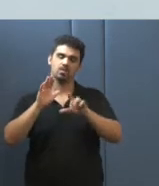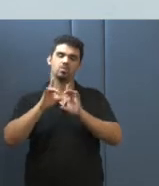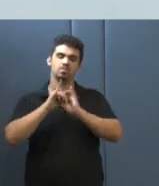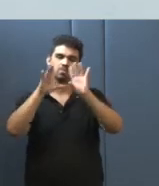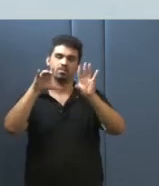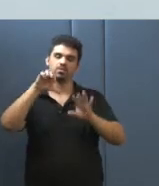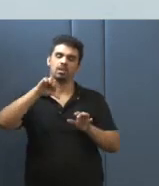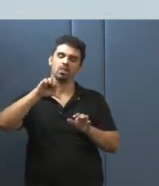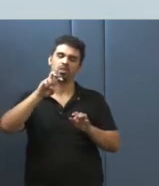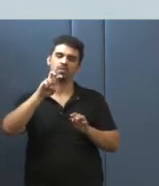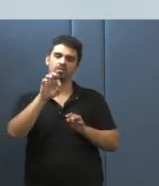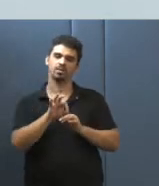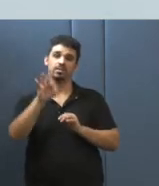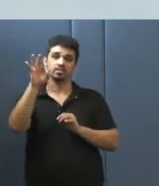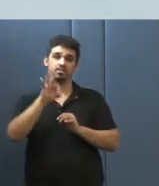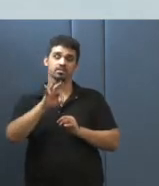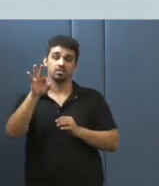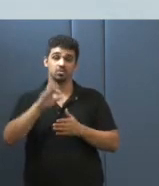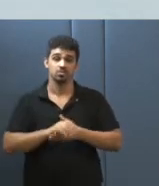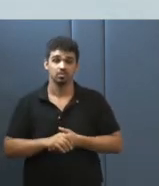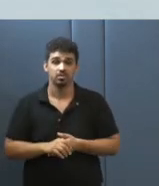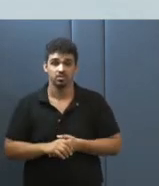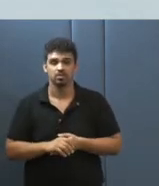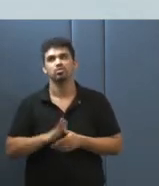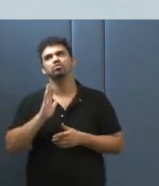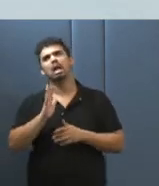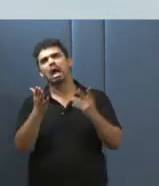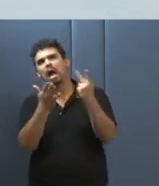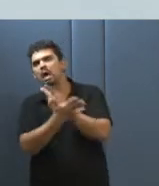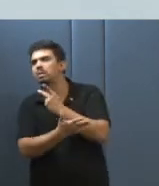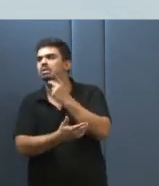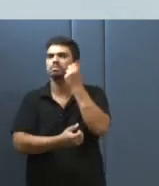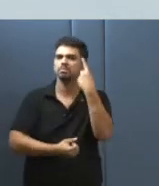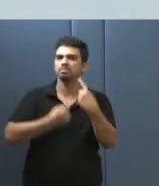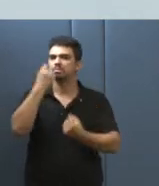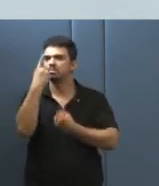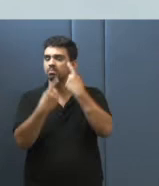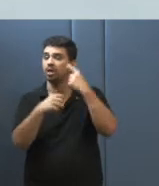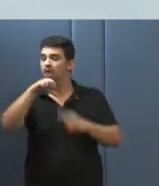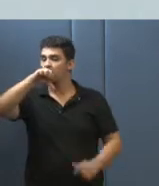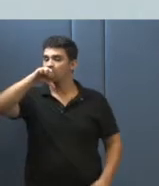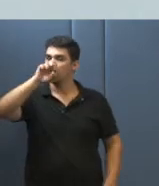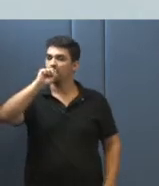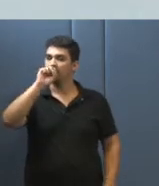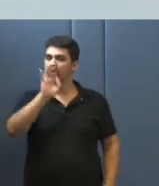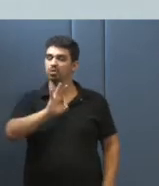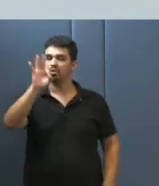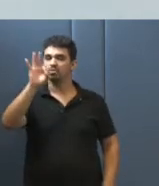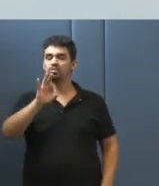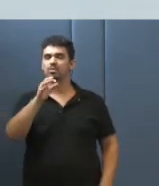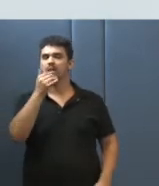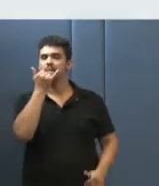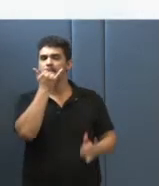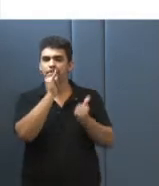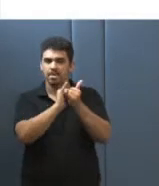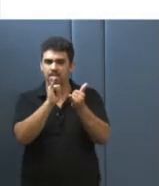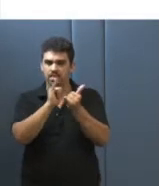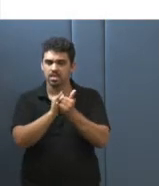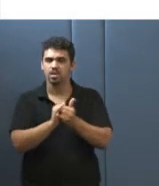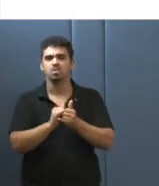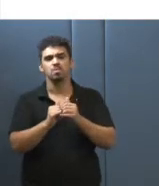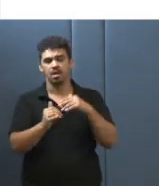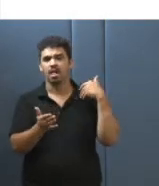embora em alguns casos a gente tenha chegado até a 98% de perdão, essa restrição permanece ainda